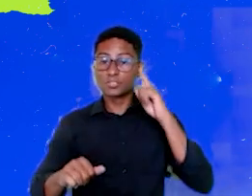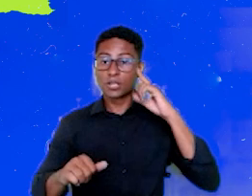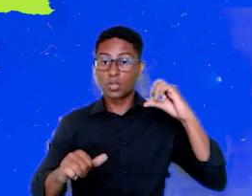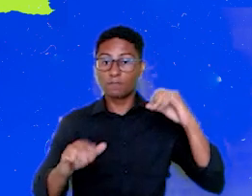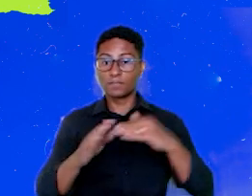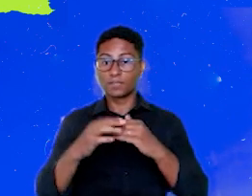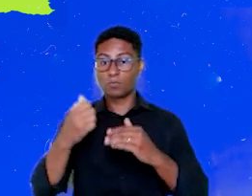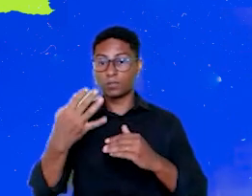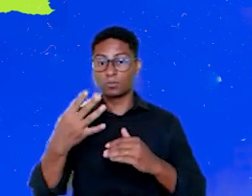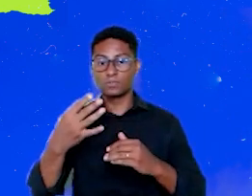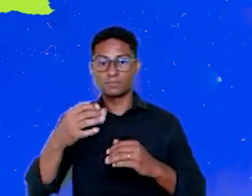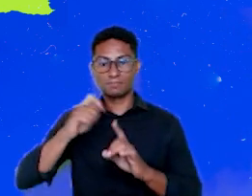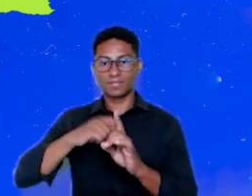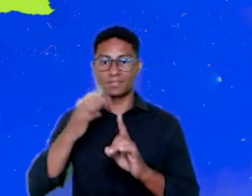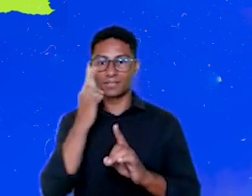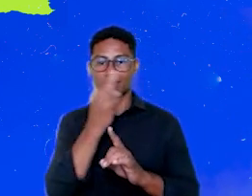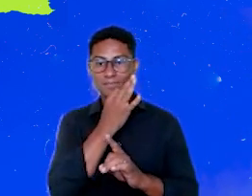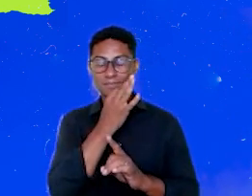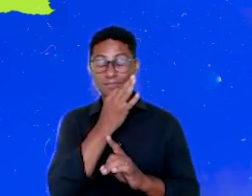podem ser feitas pelo número